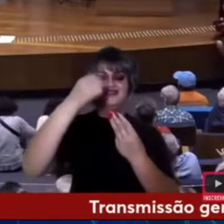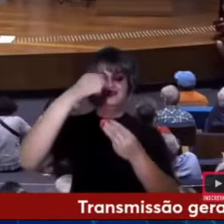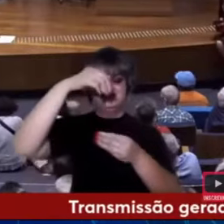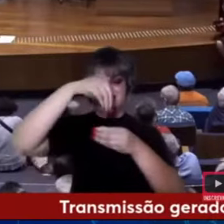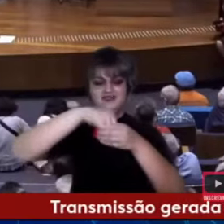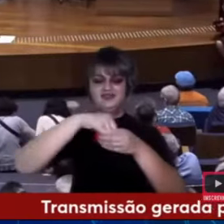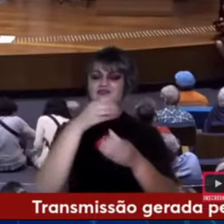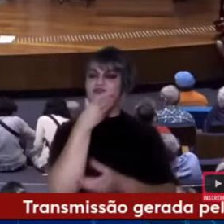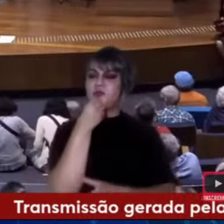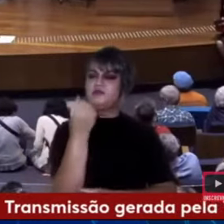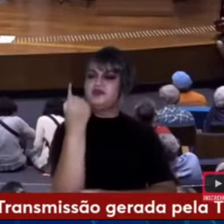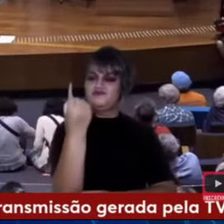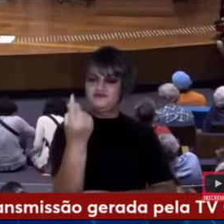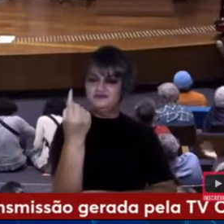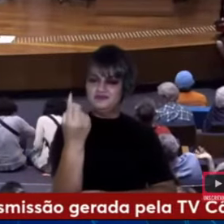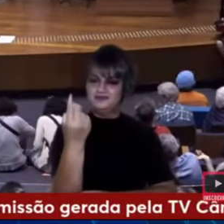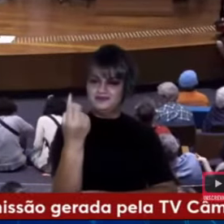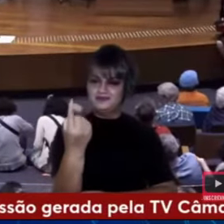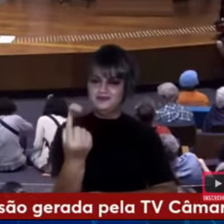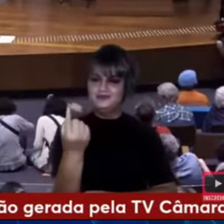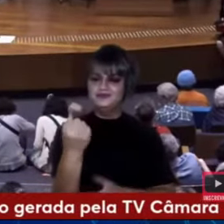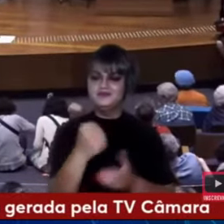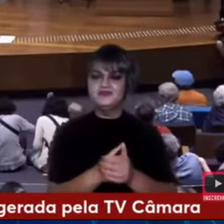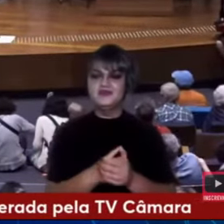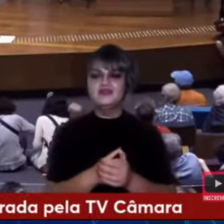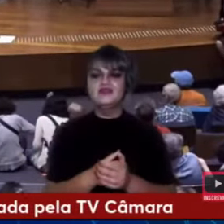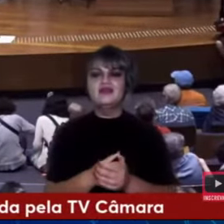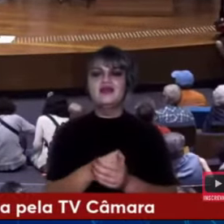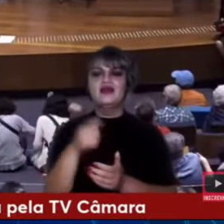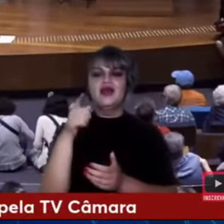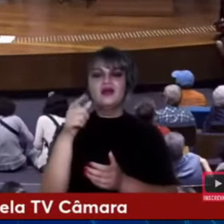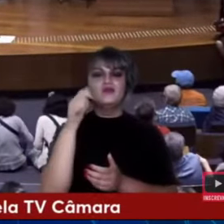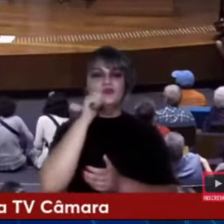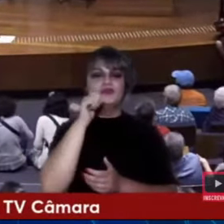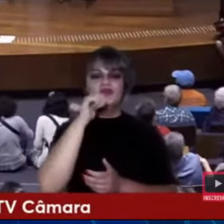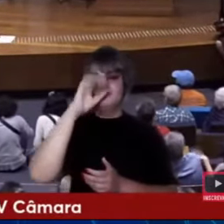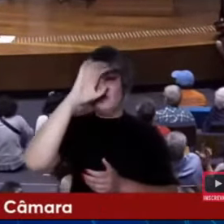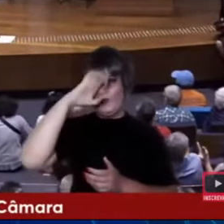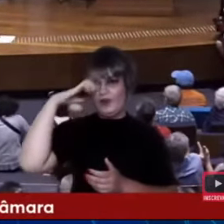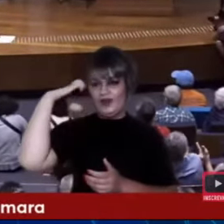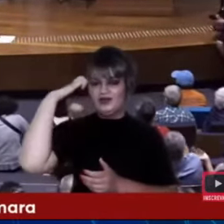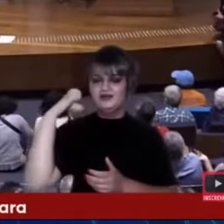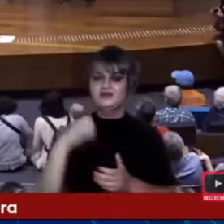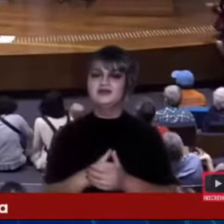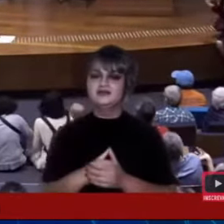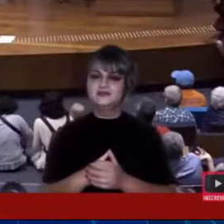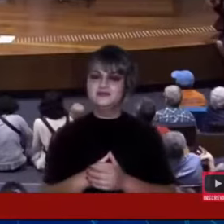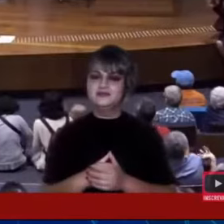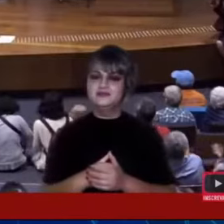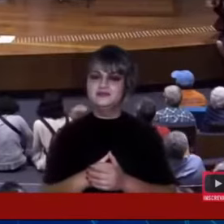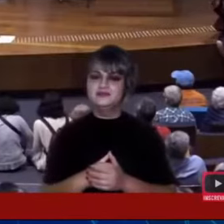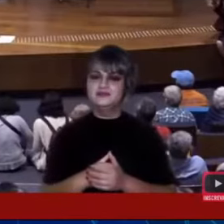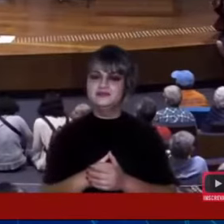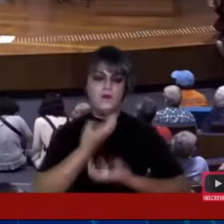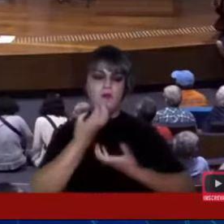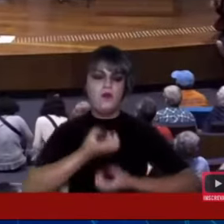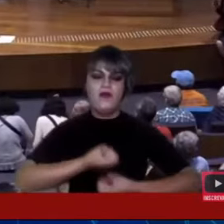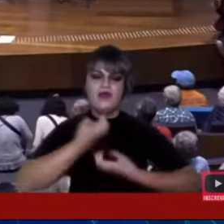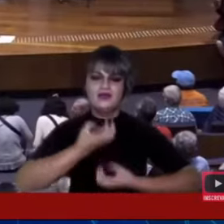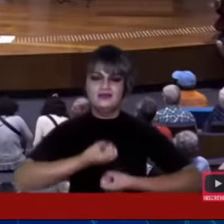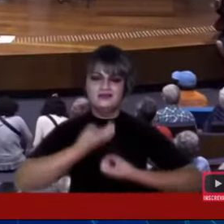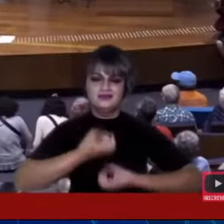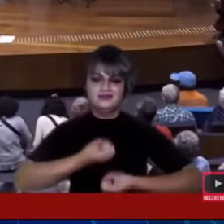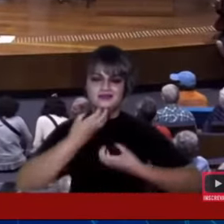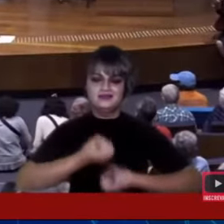nos honra. A belíssimo verbo da Érica Cocai, que é uma poeta, que é uma